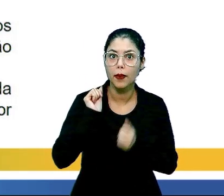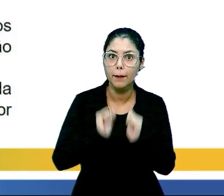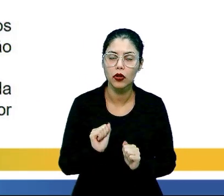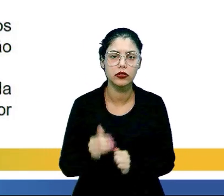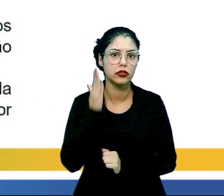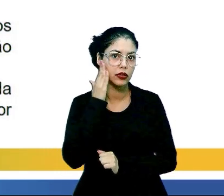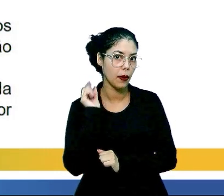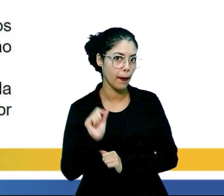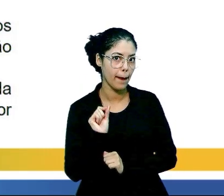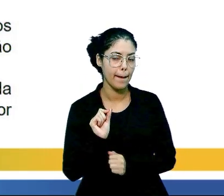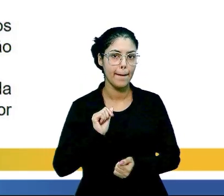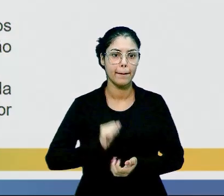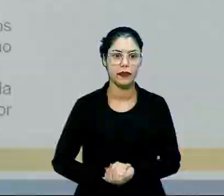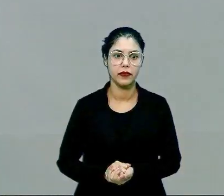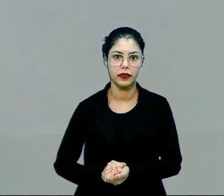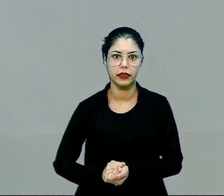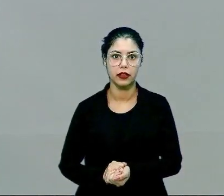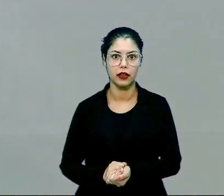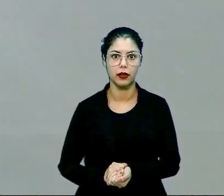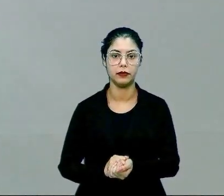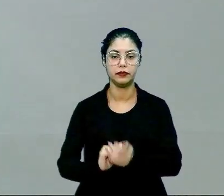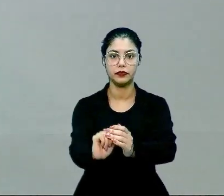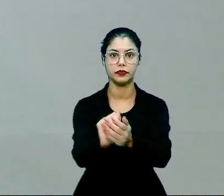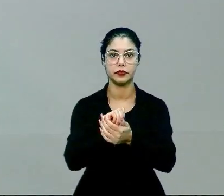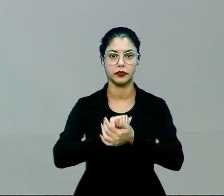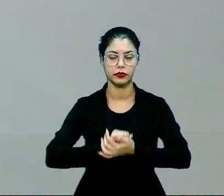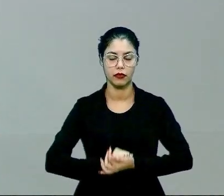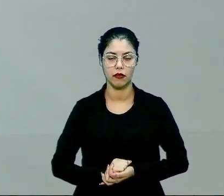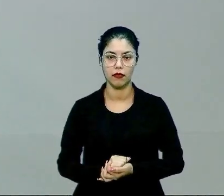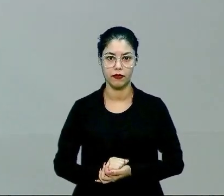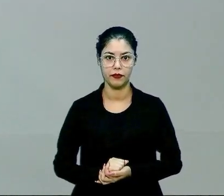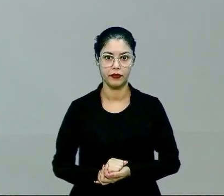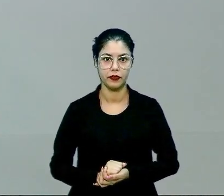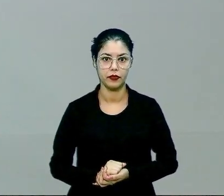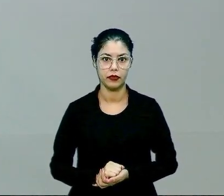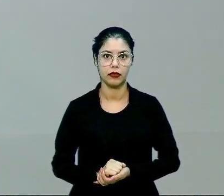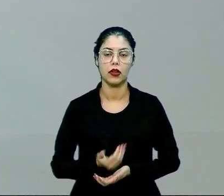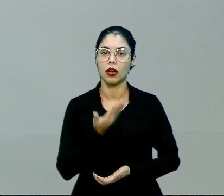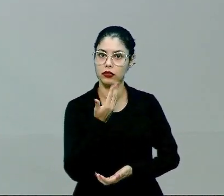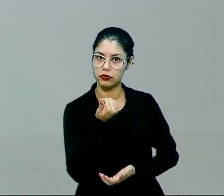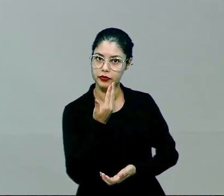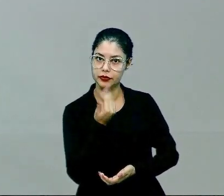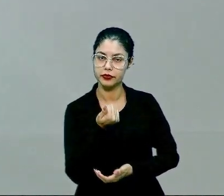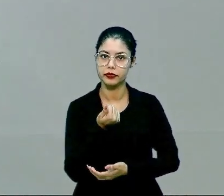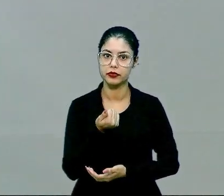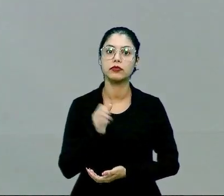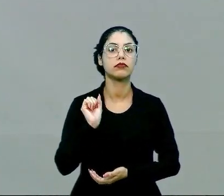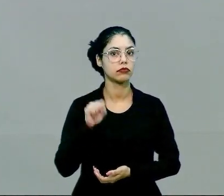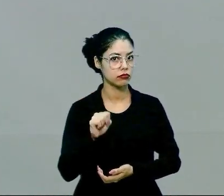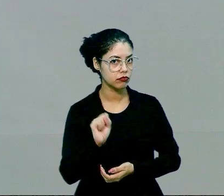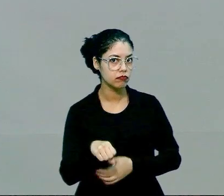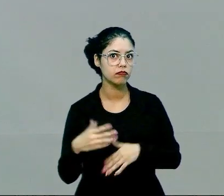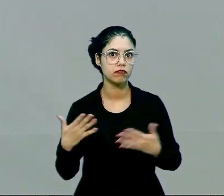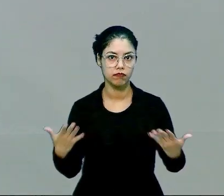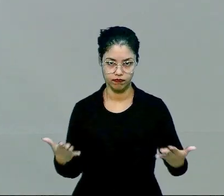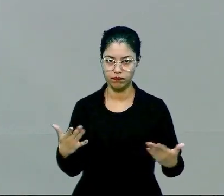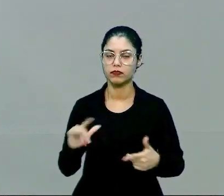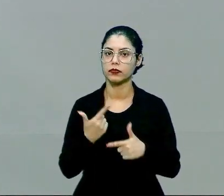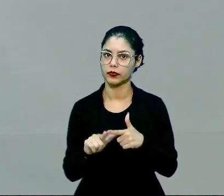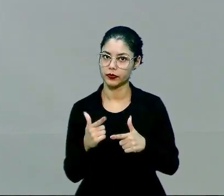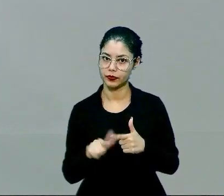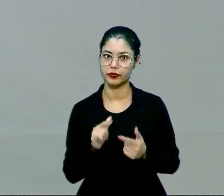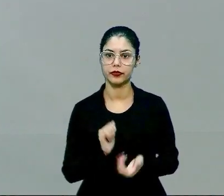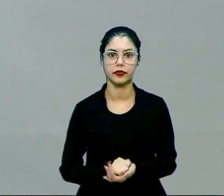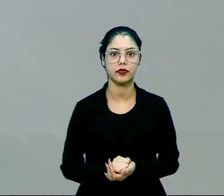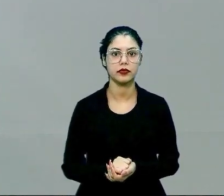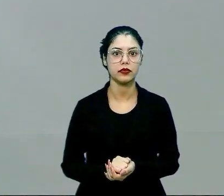pode entender é o seguinte. Volta para mim, vamos ver aqui, ó. Consumo de alimento afeta? Sim, consumo de alimento